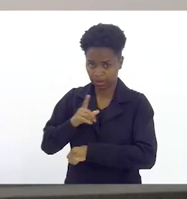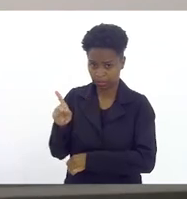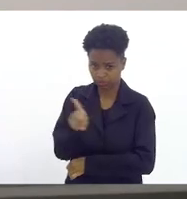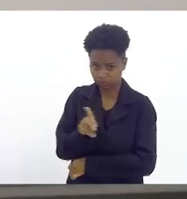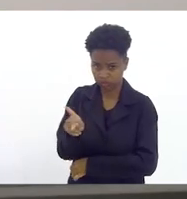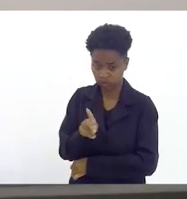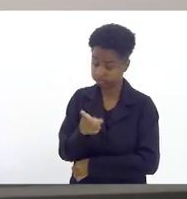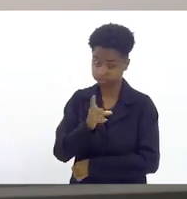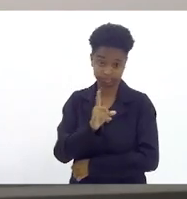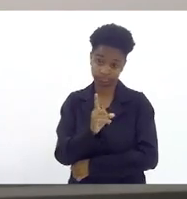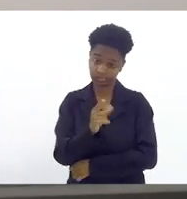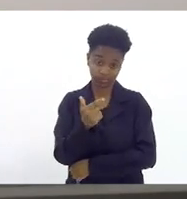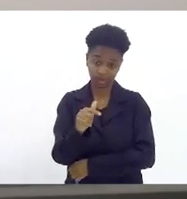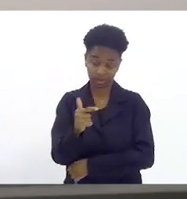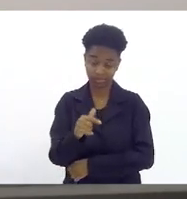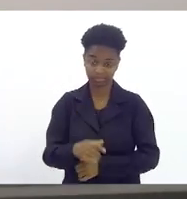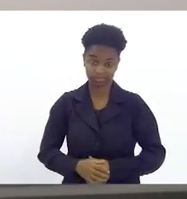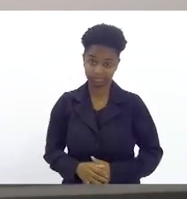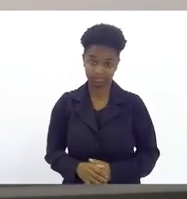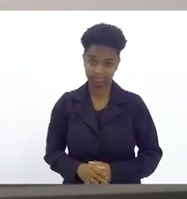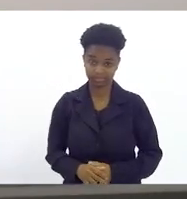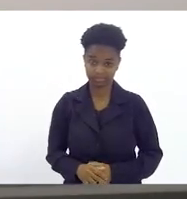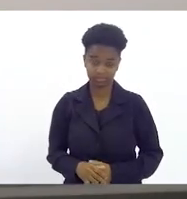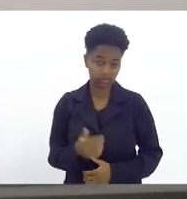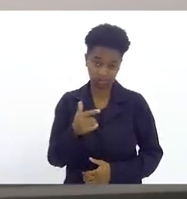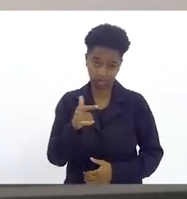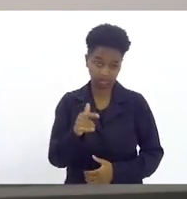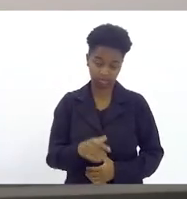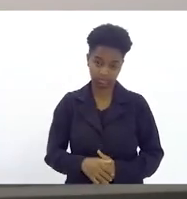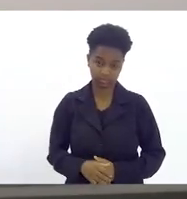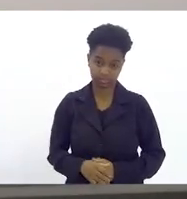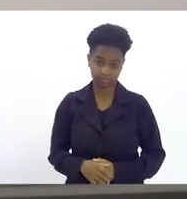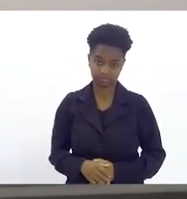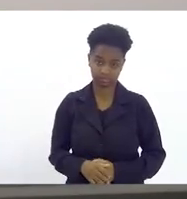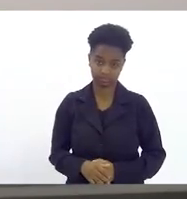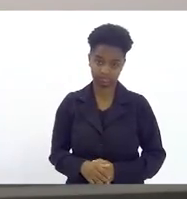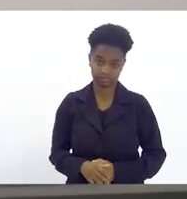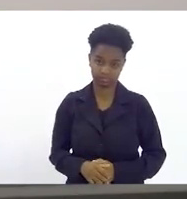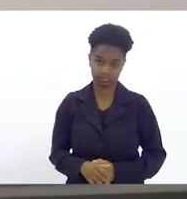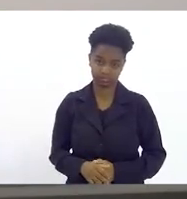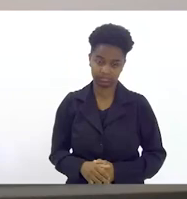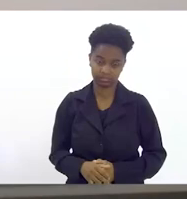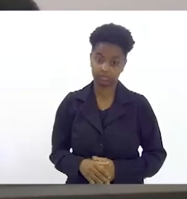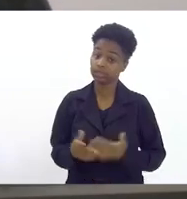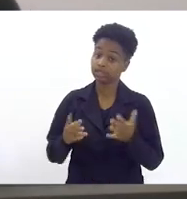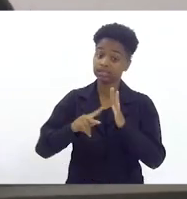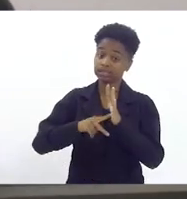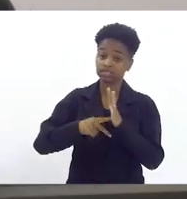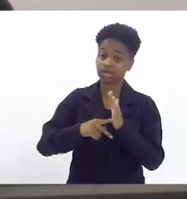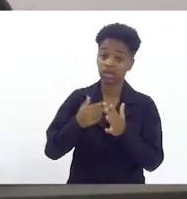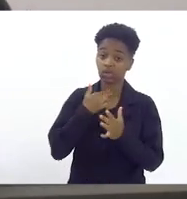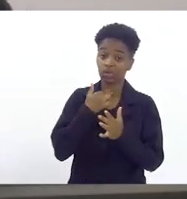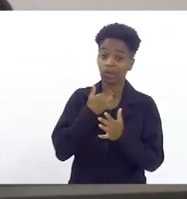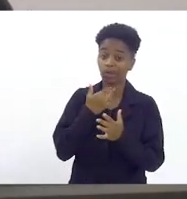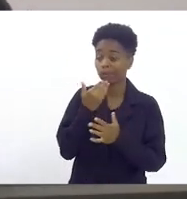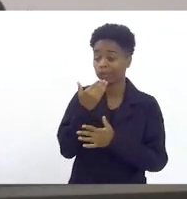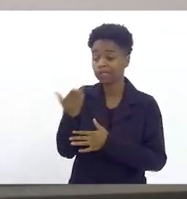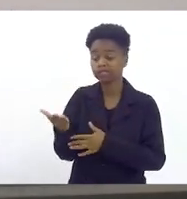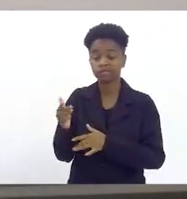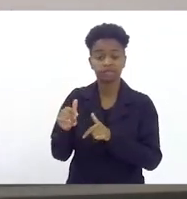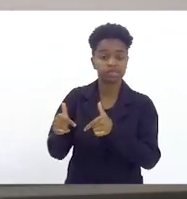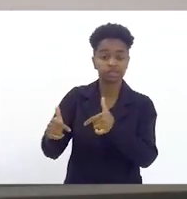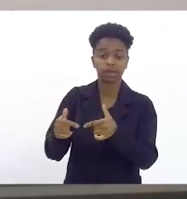não não tem não tem e o sindicato não pode cobrar isso porque